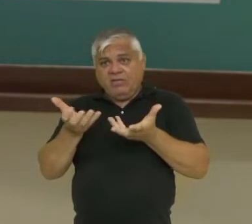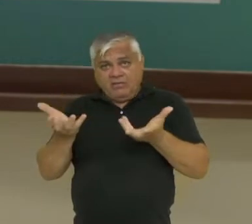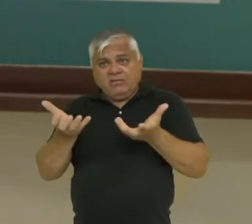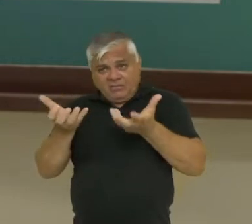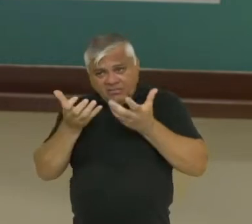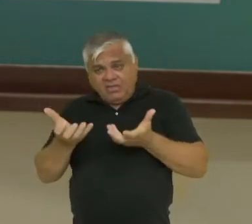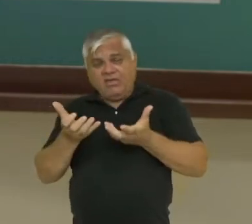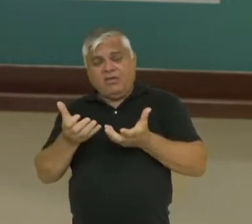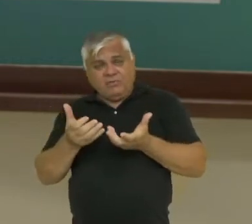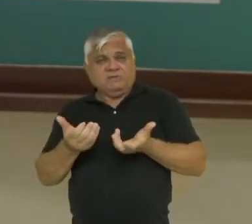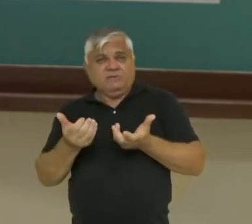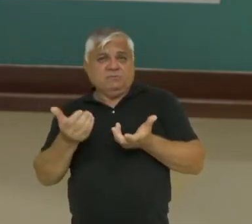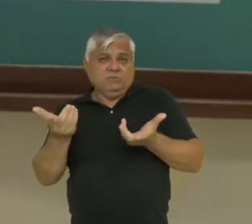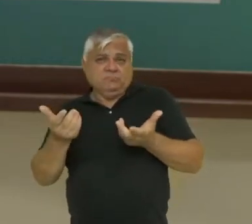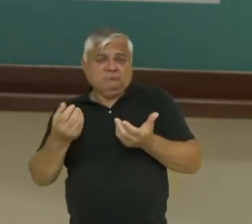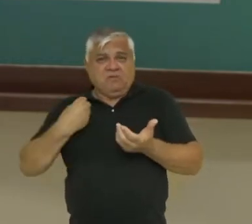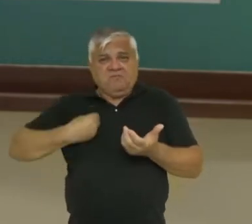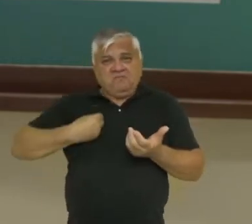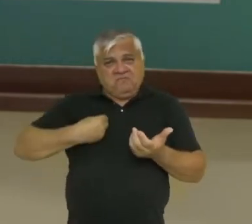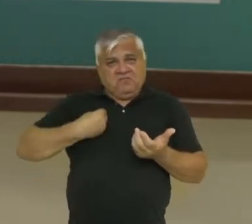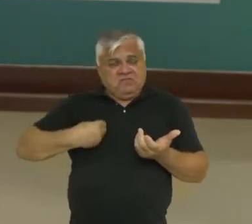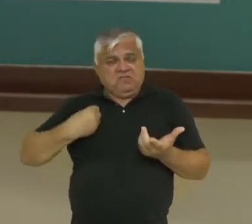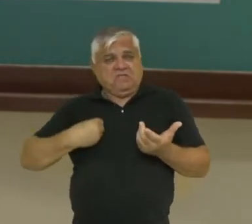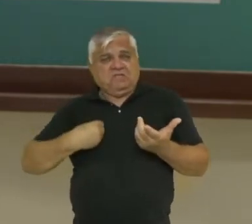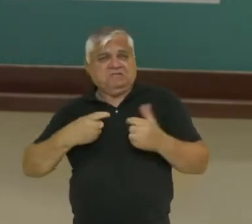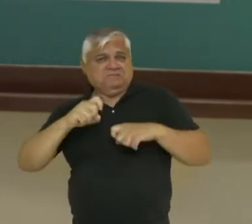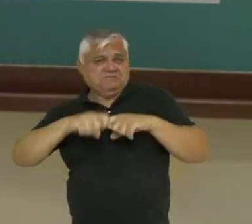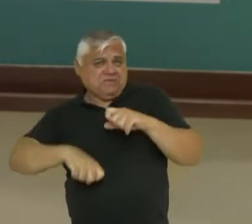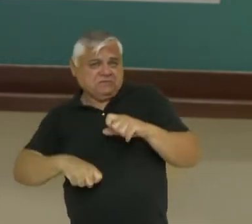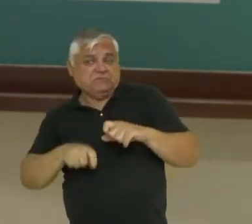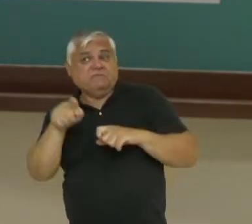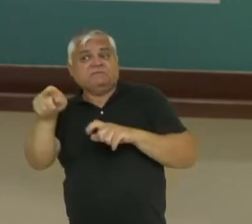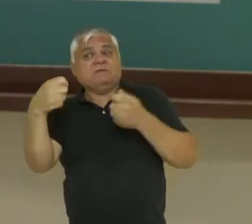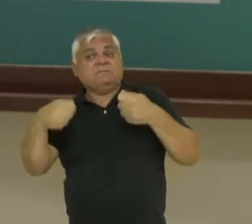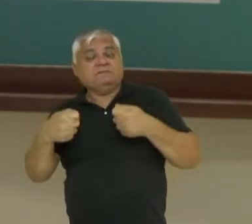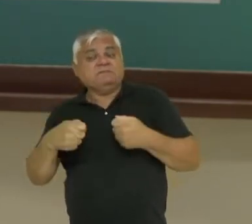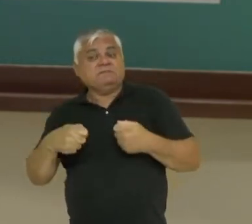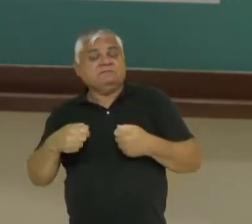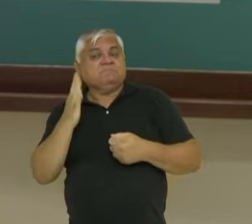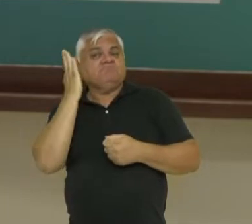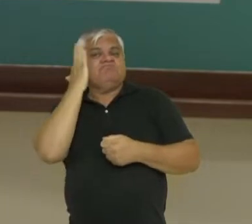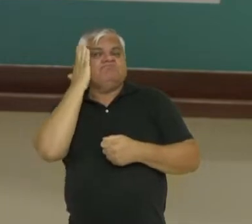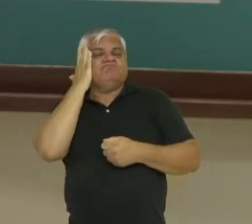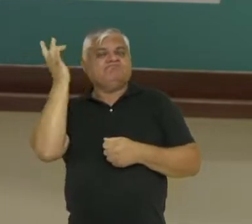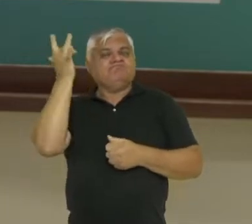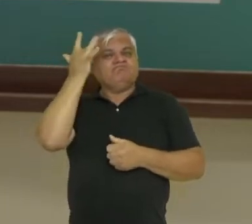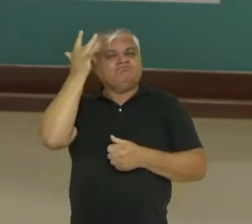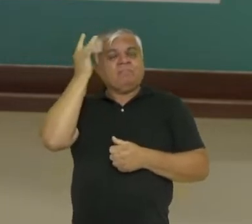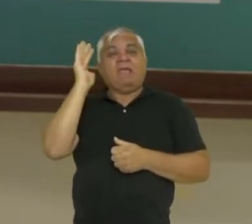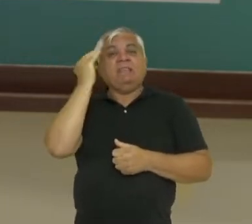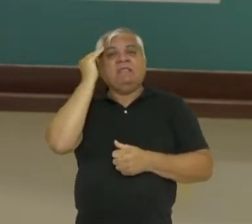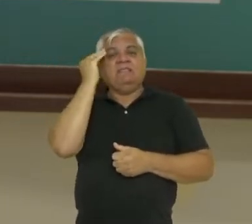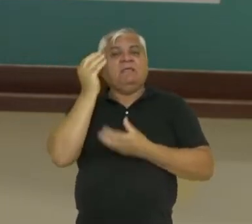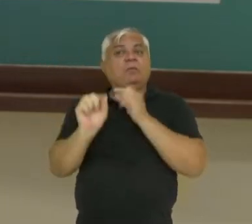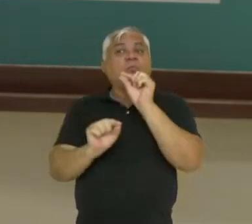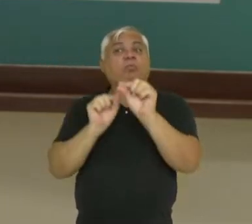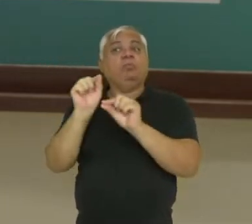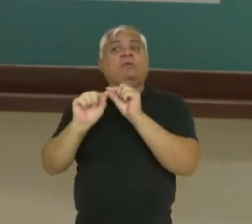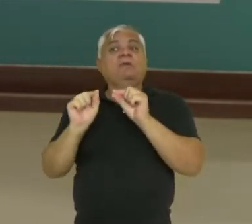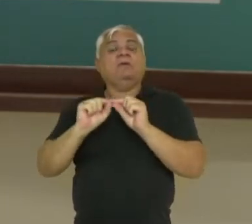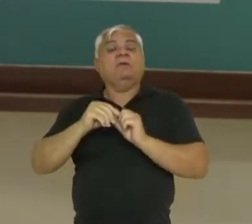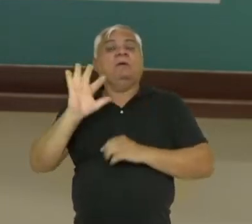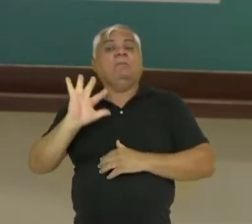vida sexual ativa, você precisa também estar preparada para entender o que isso